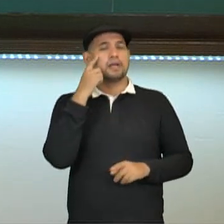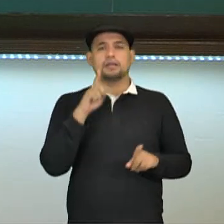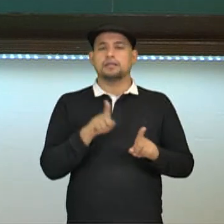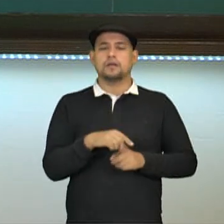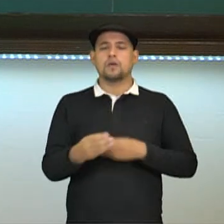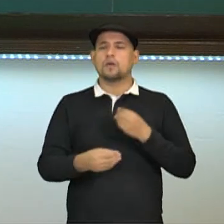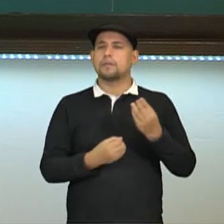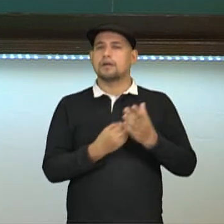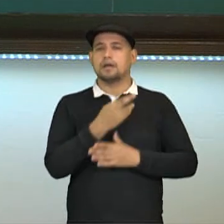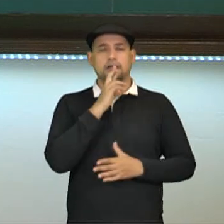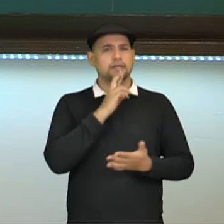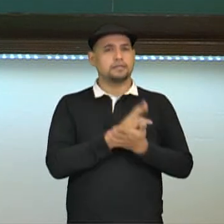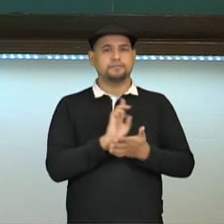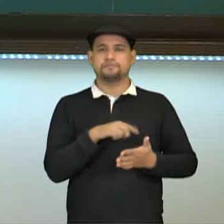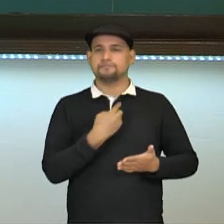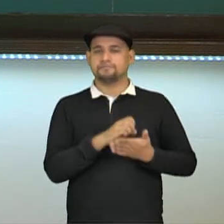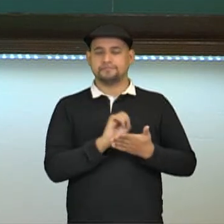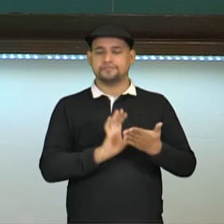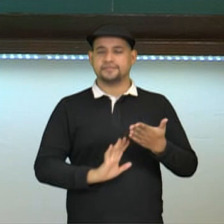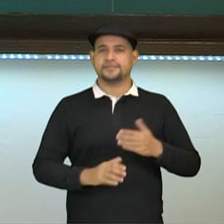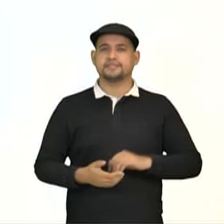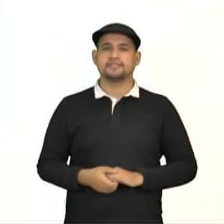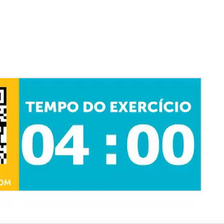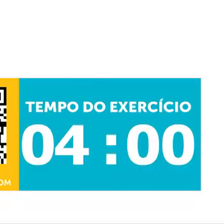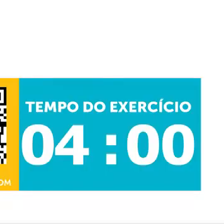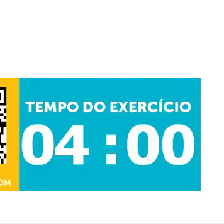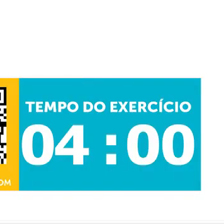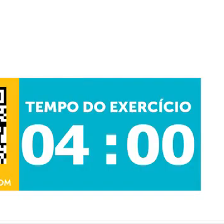como elaborar a resposta para a nossa atividade.